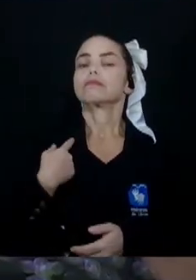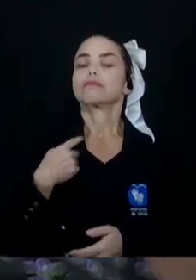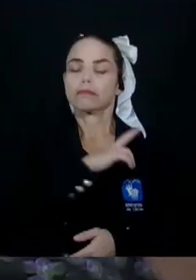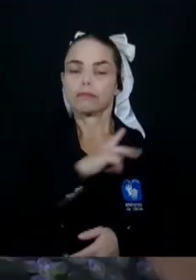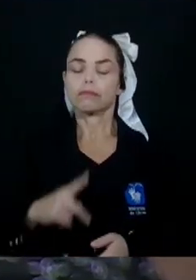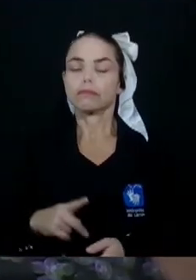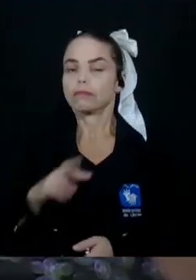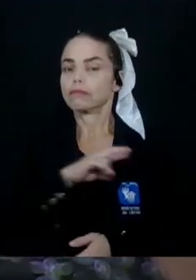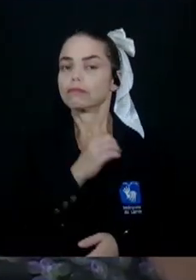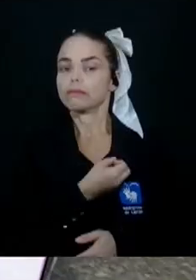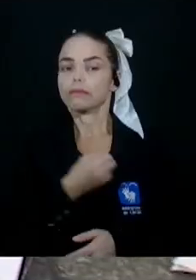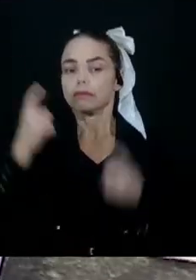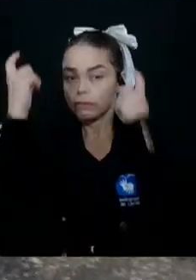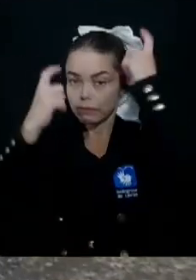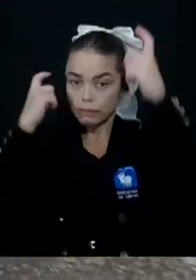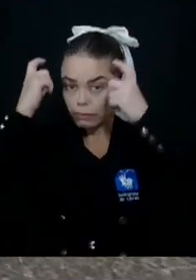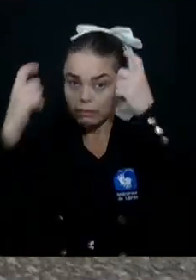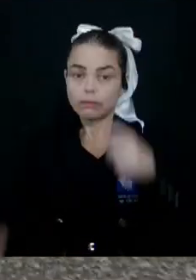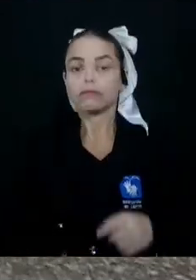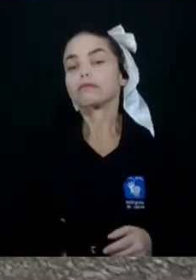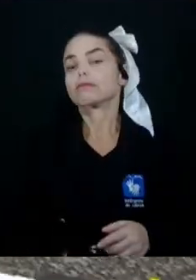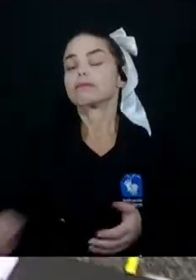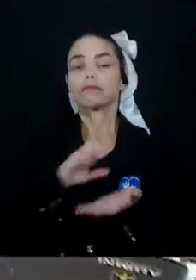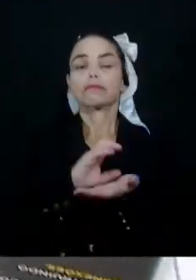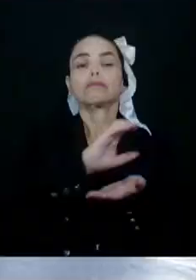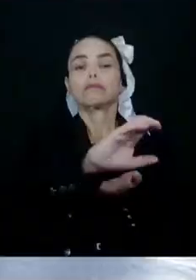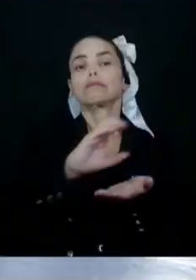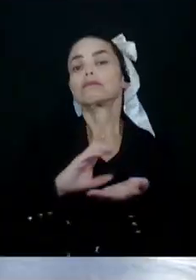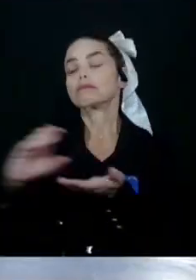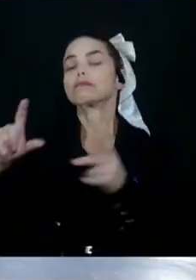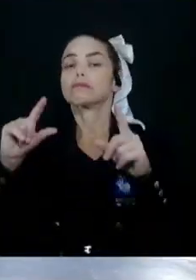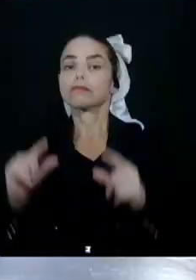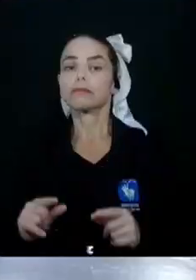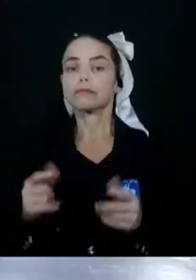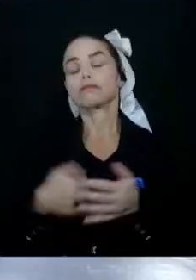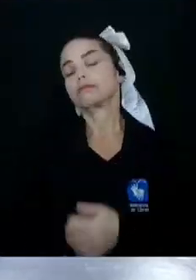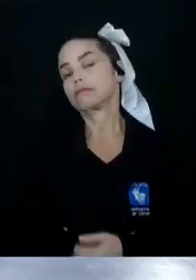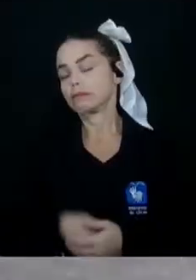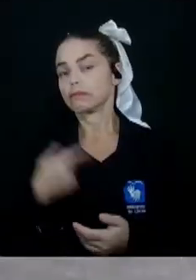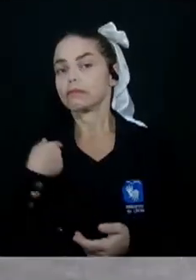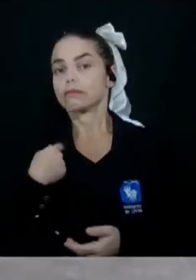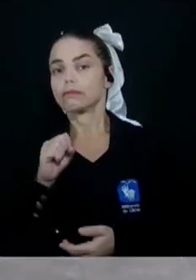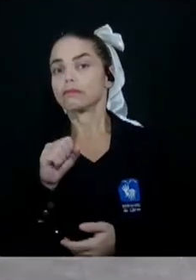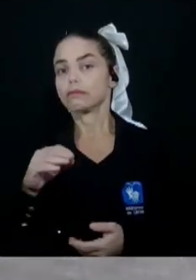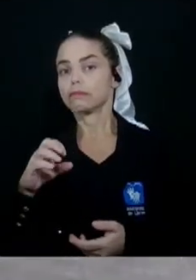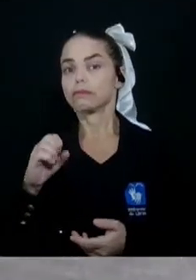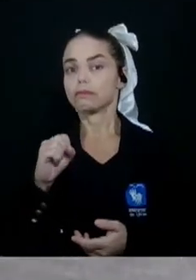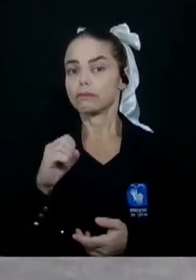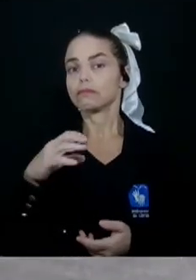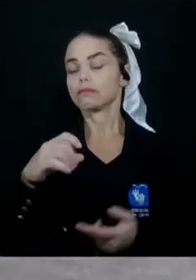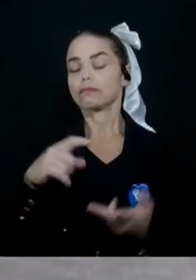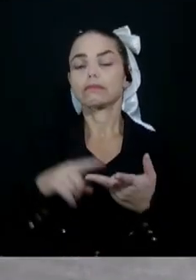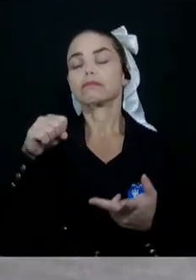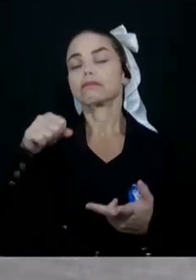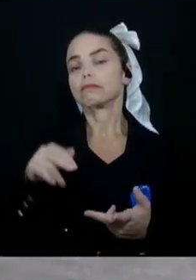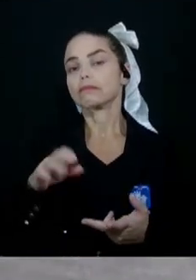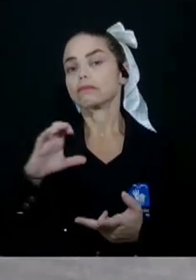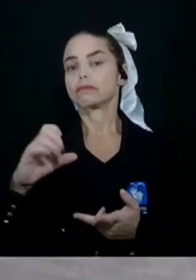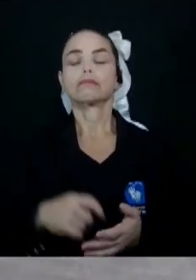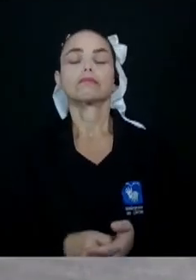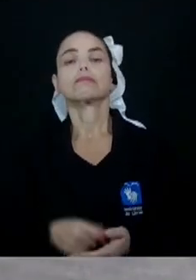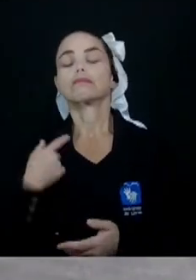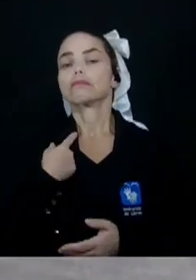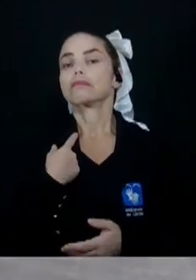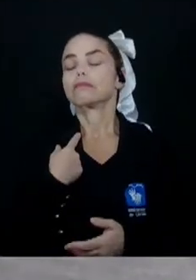com a possível redistribuição ou redução de verbas destinadas ao SESC e ao SENAC. Ainda que a intenção do autor do projeto